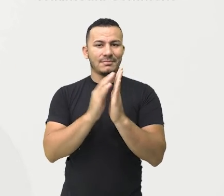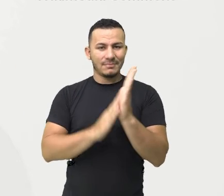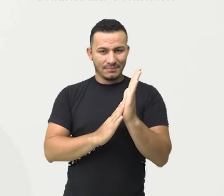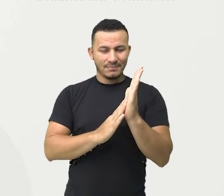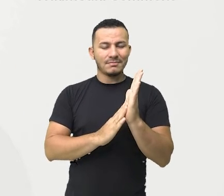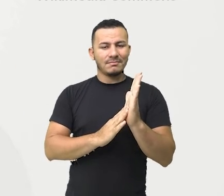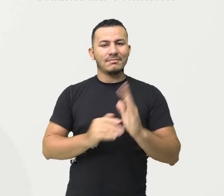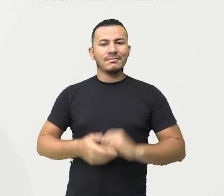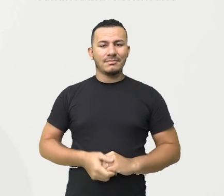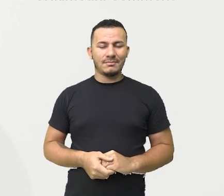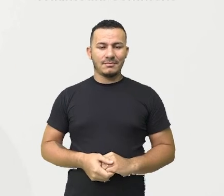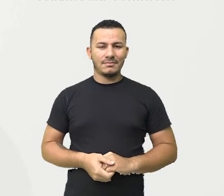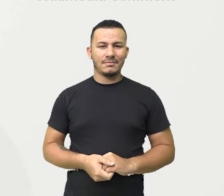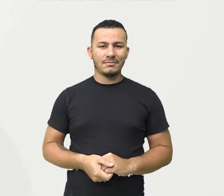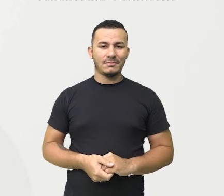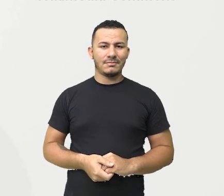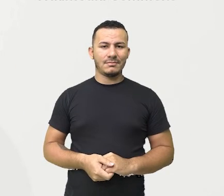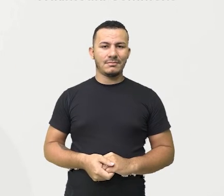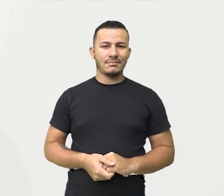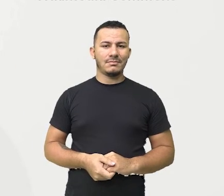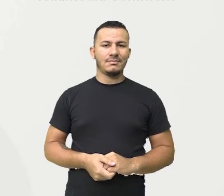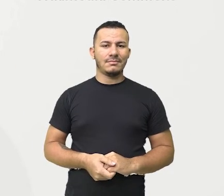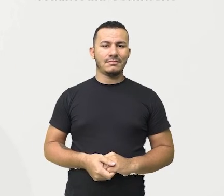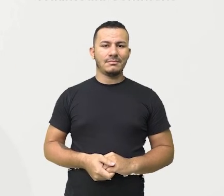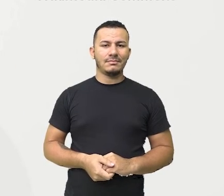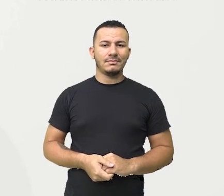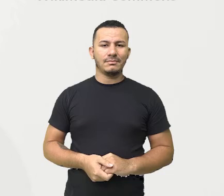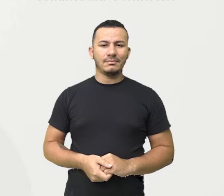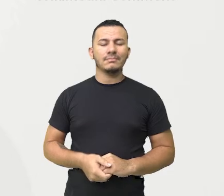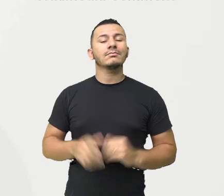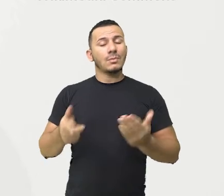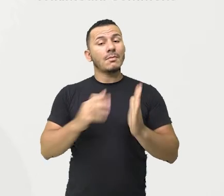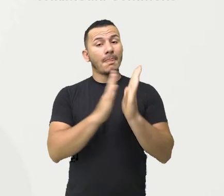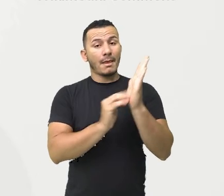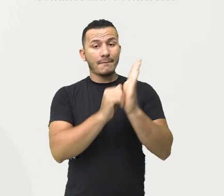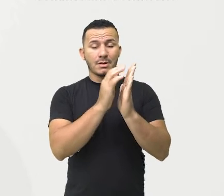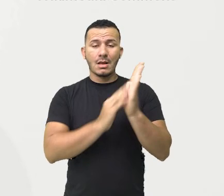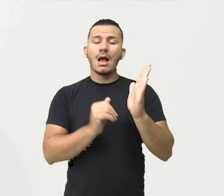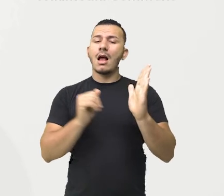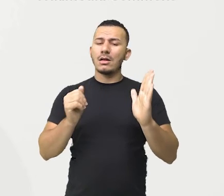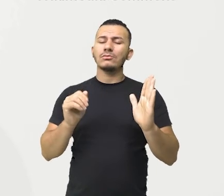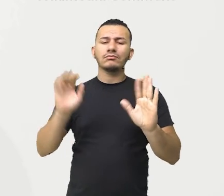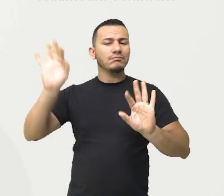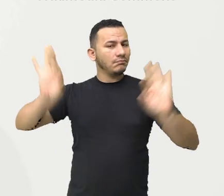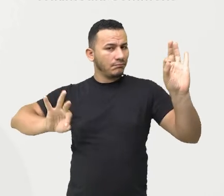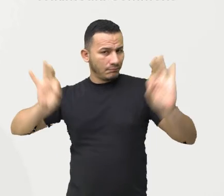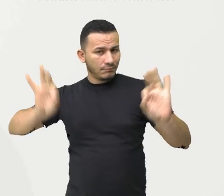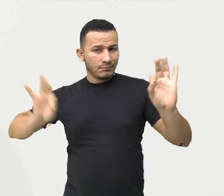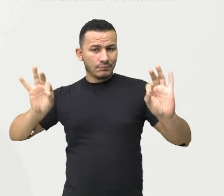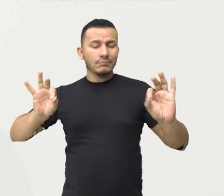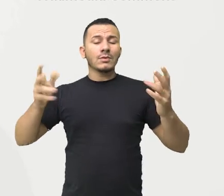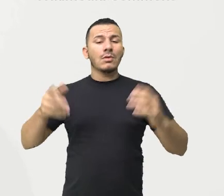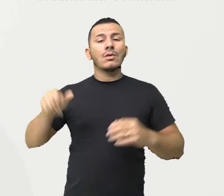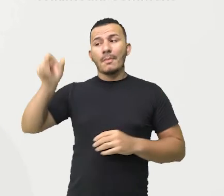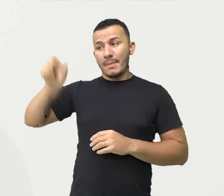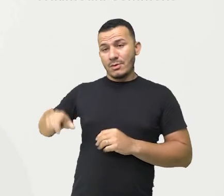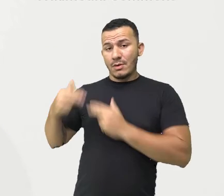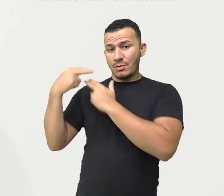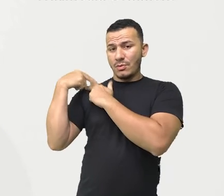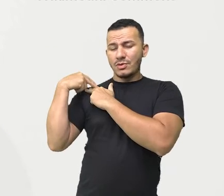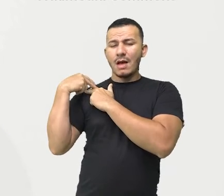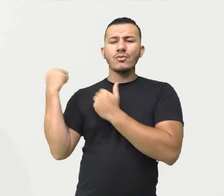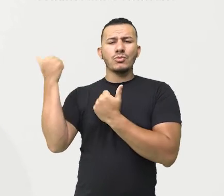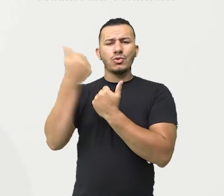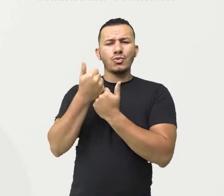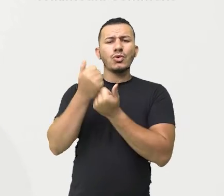nessa fotografia, nesse quadro. Não é fotografia, é um quadro. Foi pintado, né? E o pintor